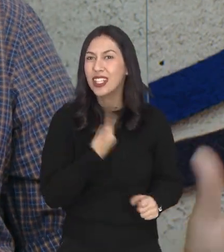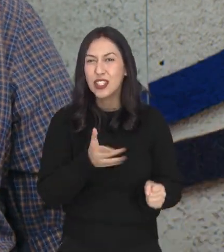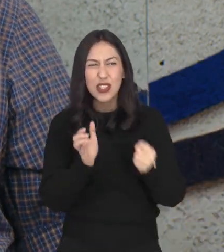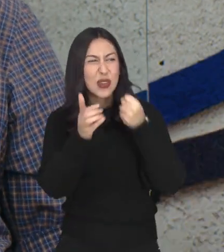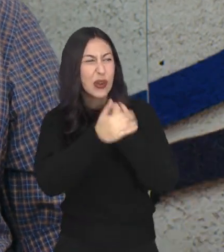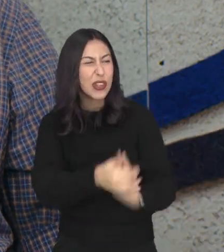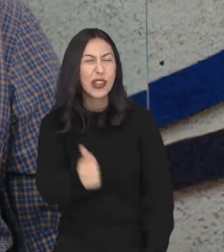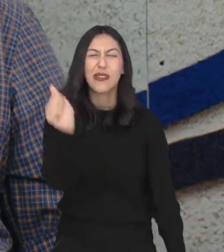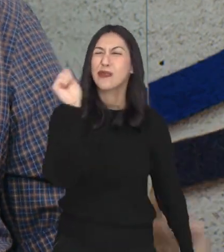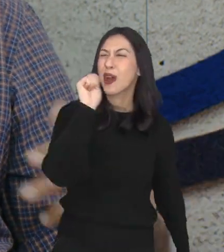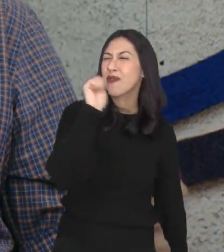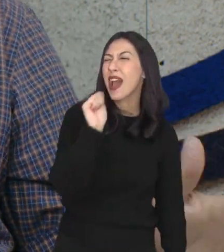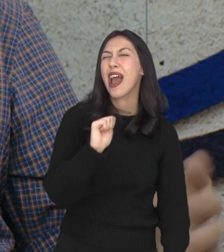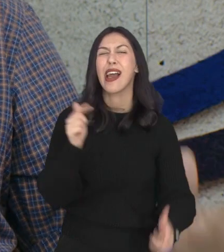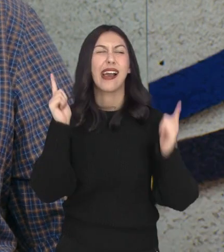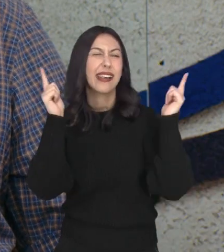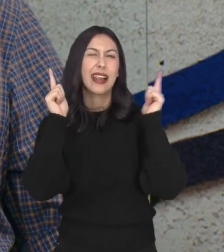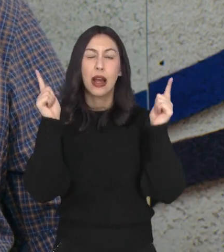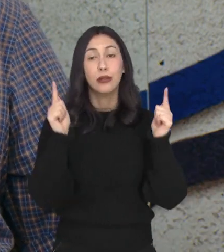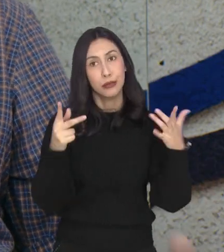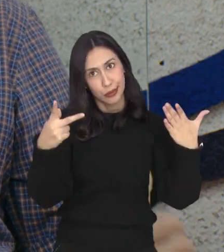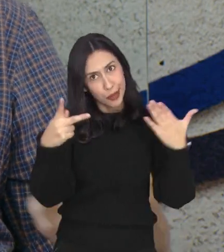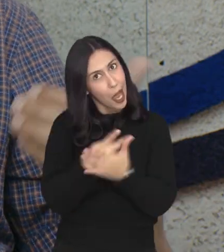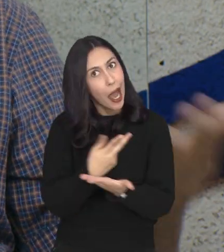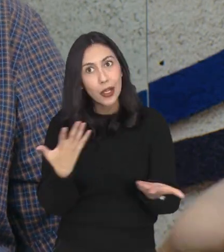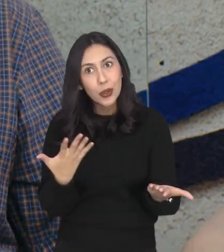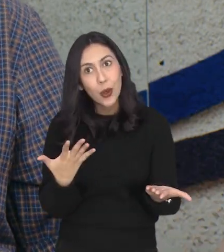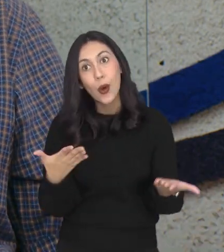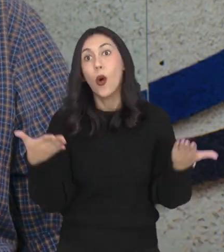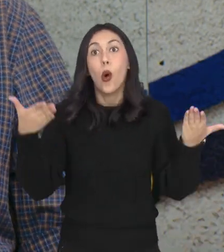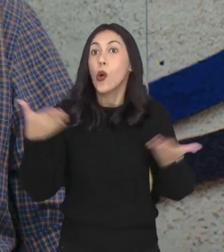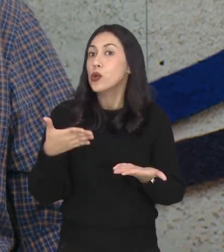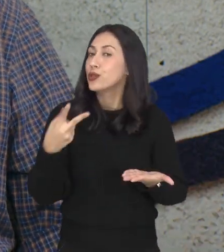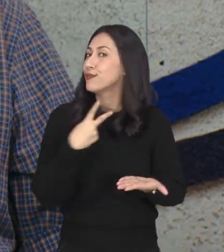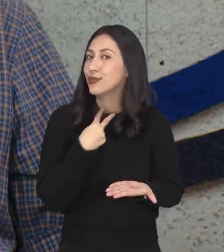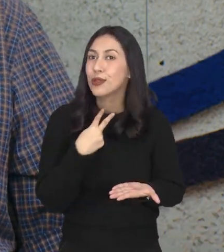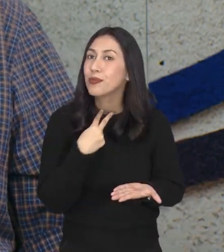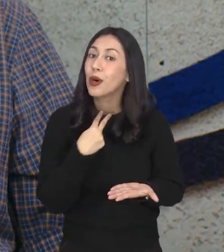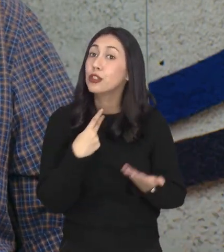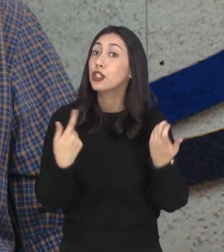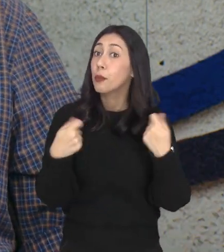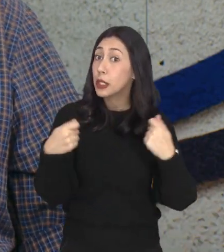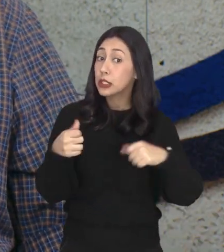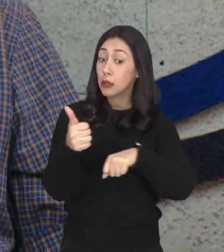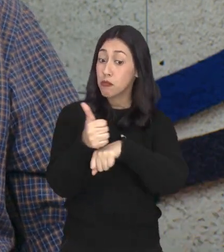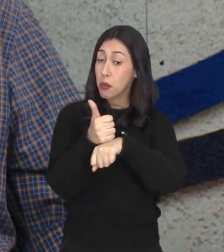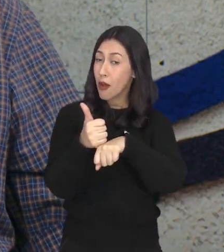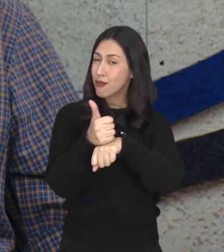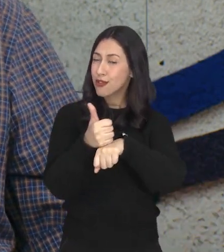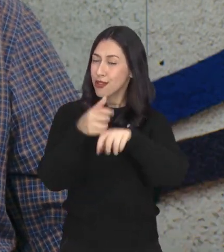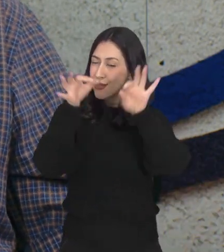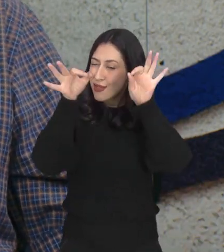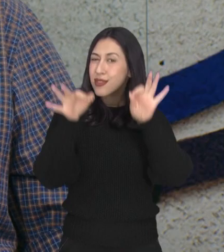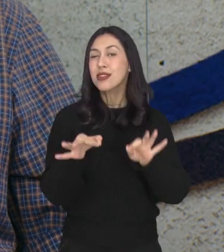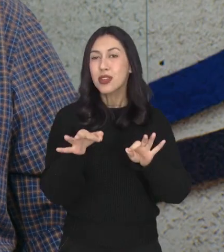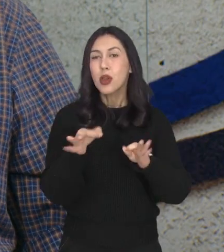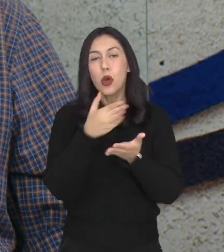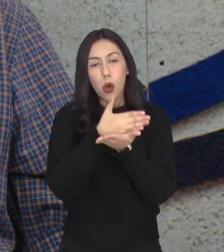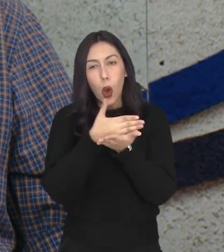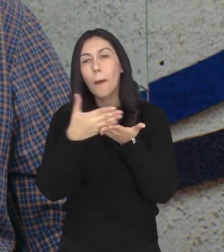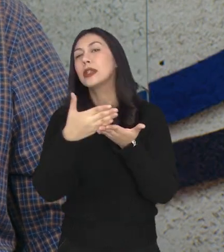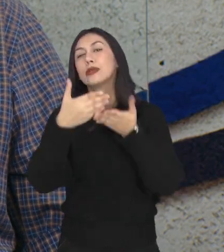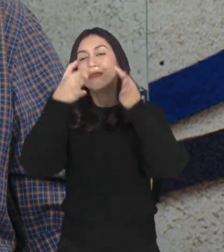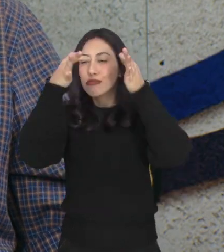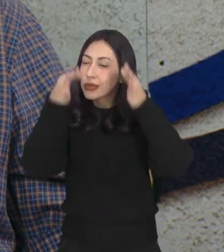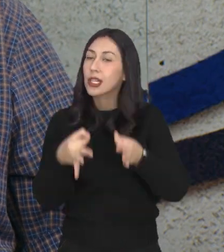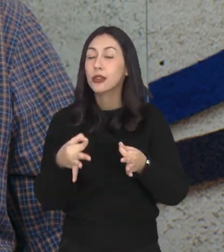nada. Então a gente ia, bebia, não sei o quê, é coisa errada. Hoje não existe espaço para mais isso. Hoje tem que ser profissional.